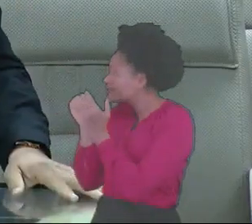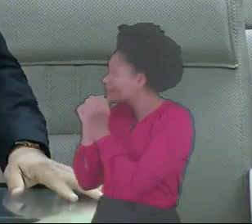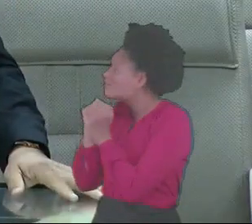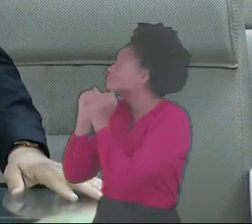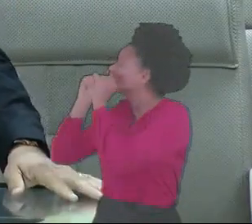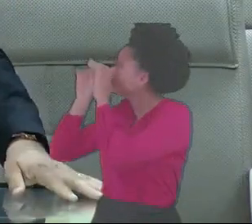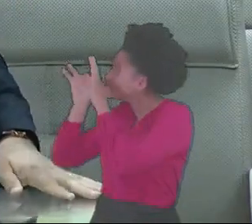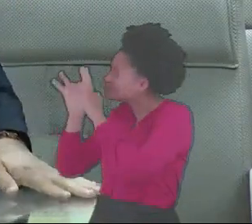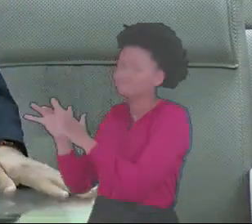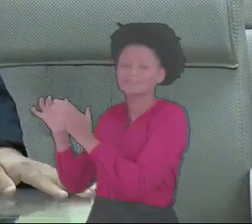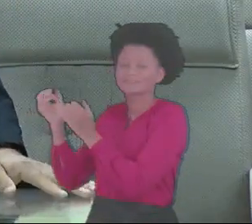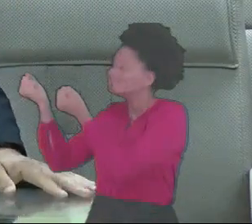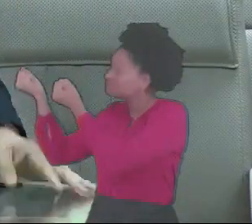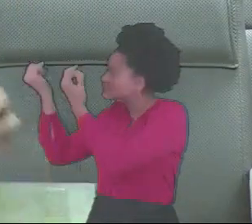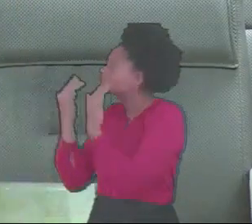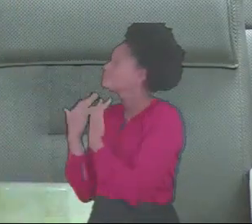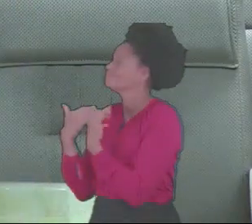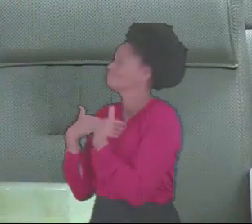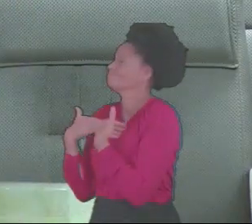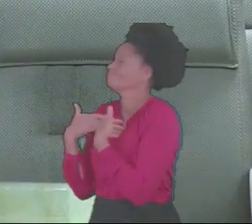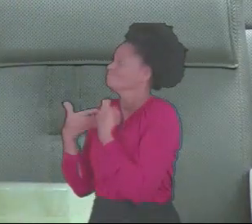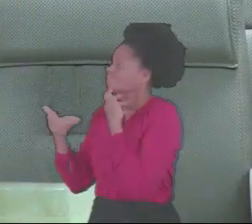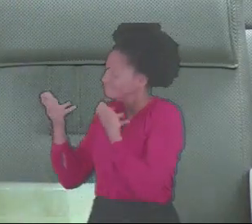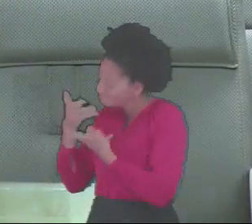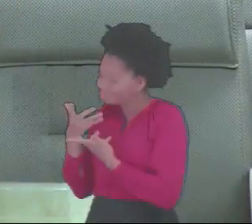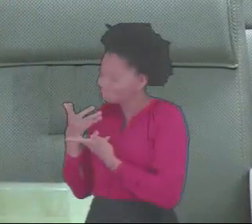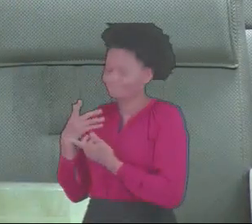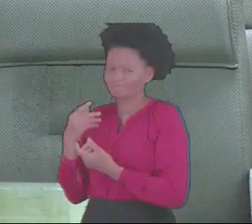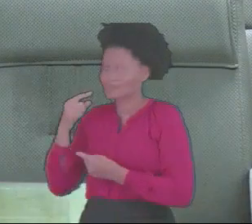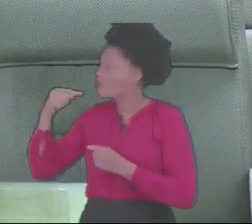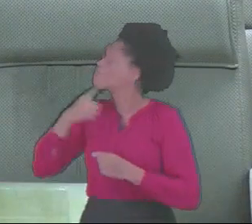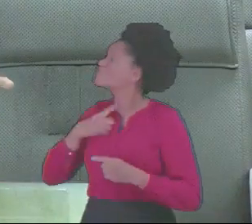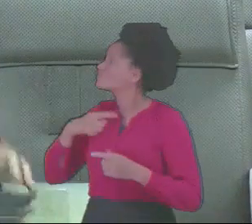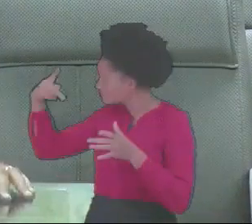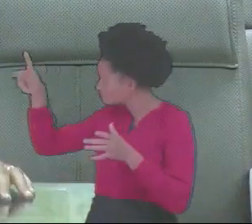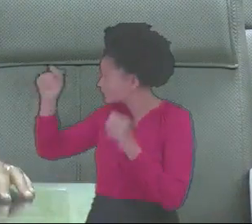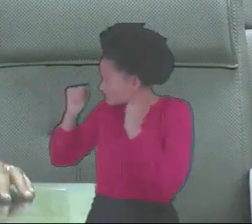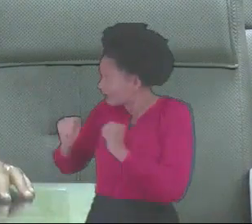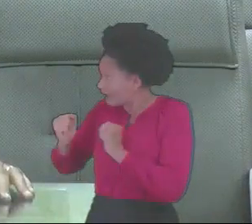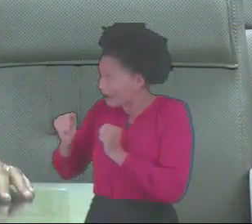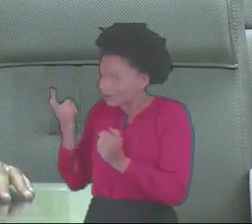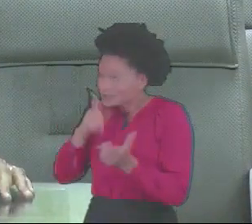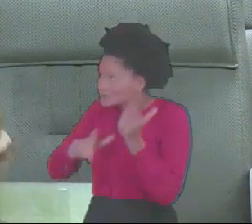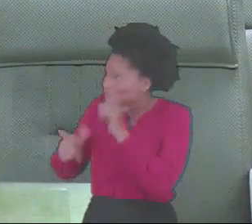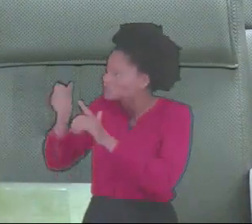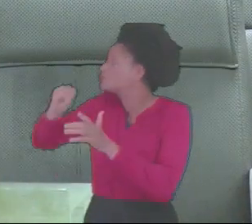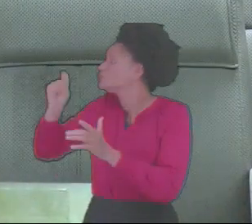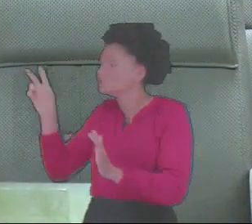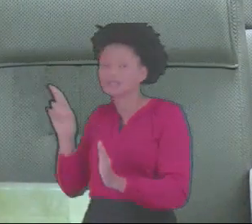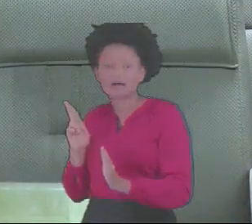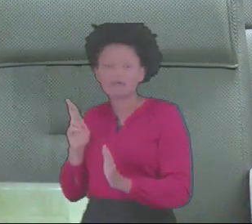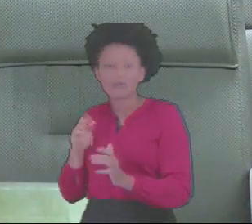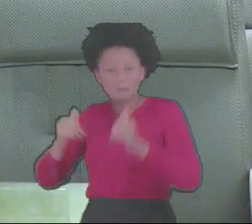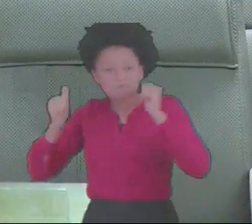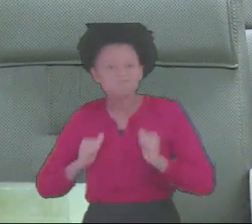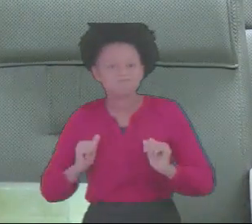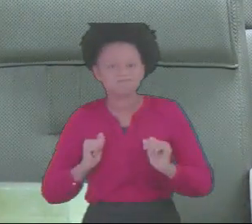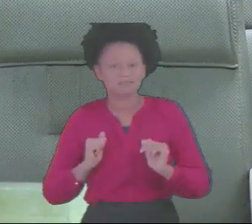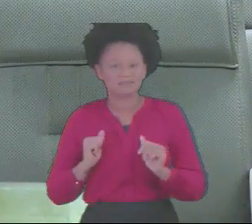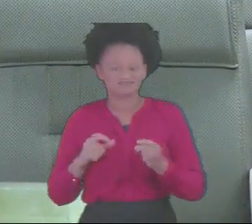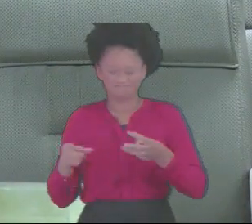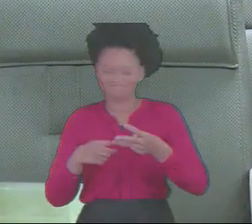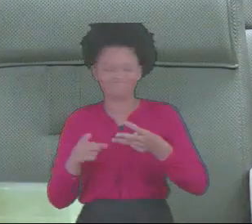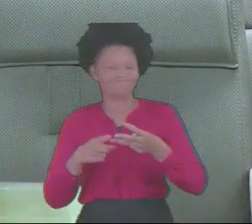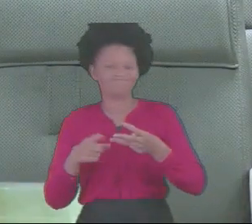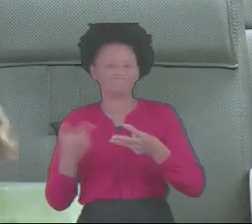Jesus e a terceira geração não a experiência com deus não tem contato